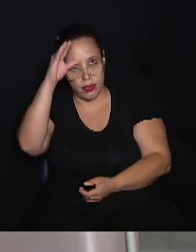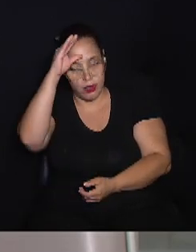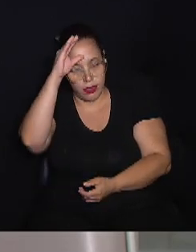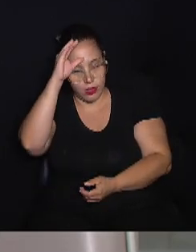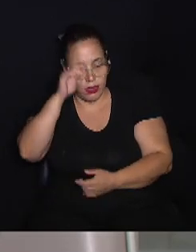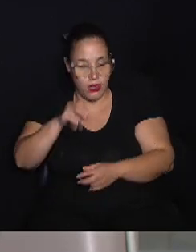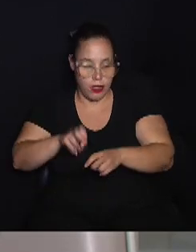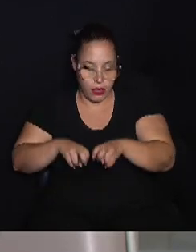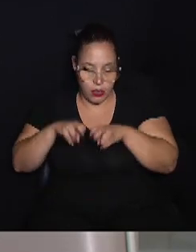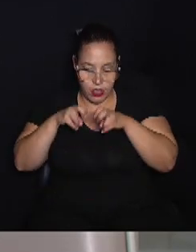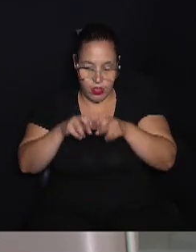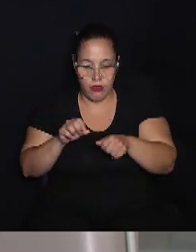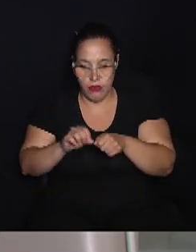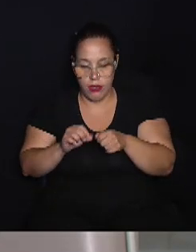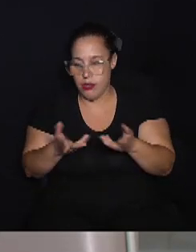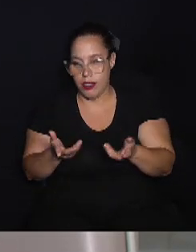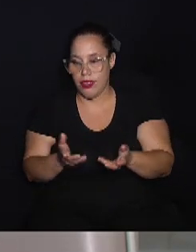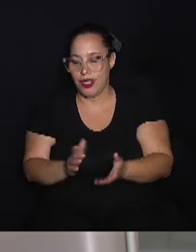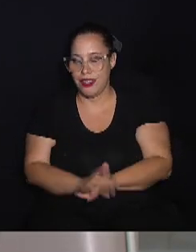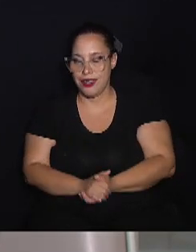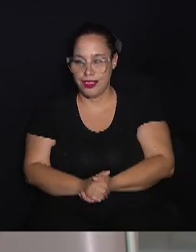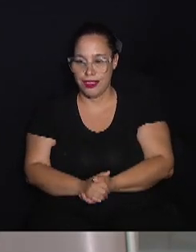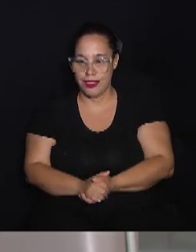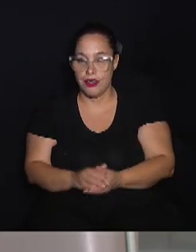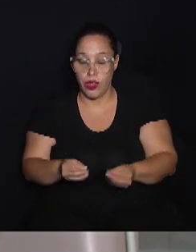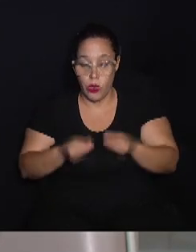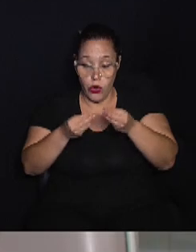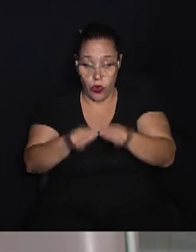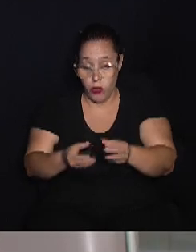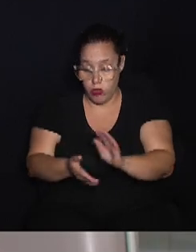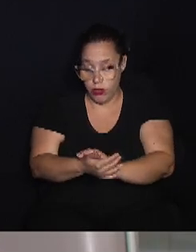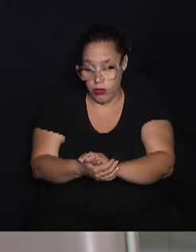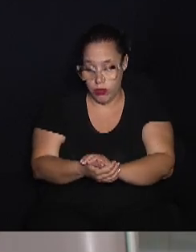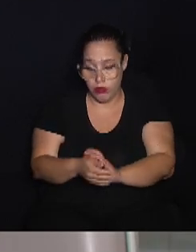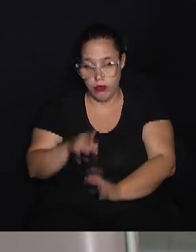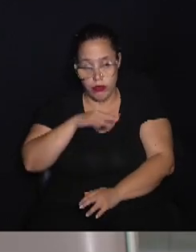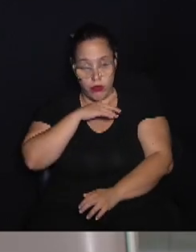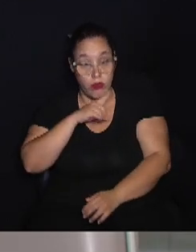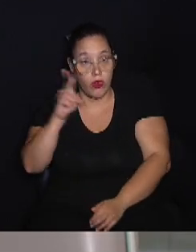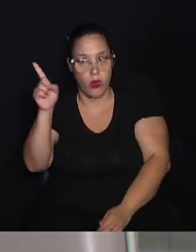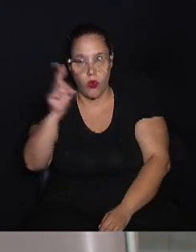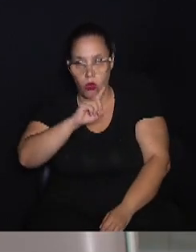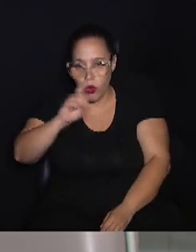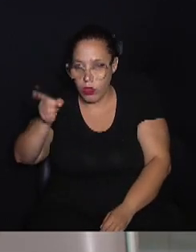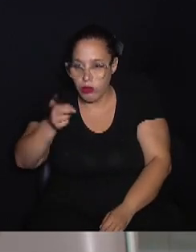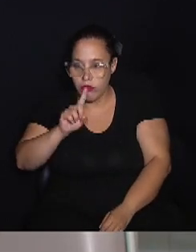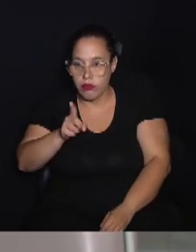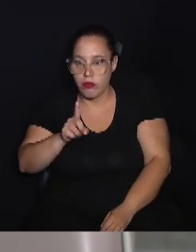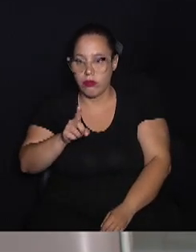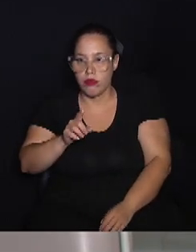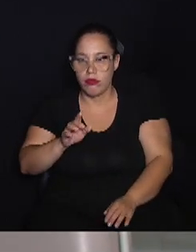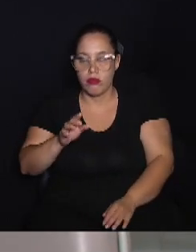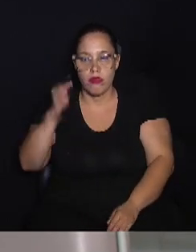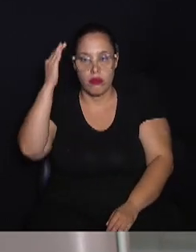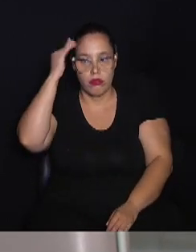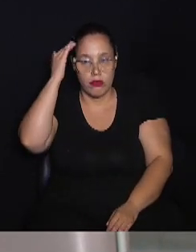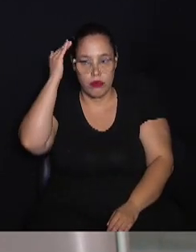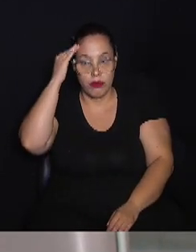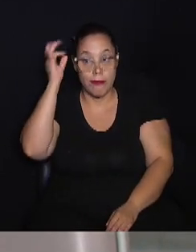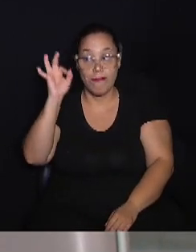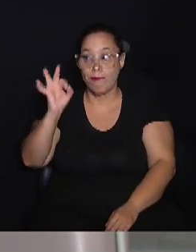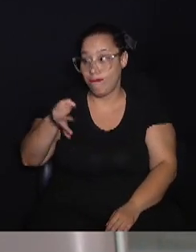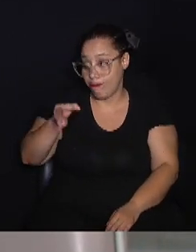sítio faz e e oferta ali pros animais não é isso tem que ter todo esse conhecimento